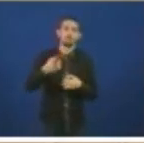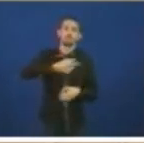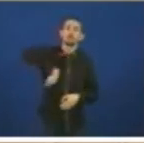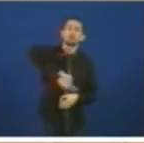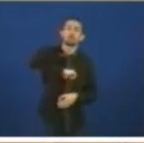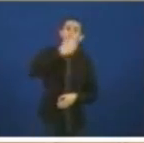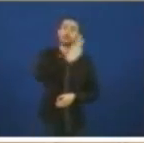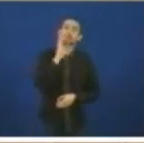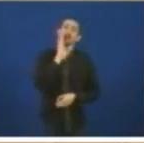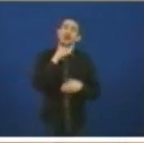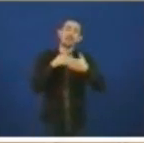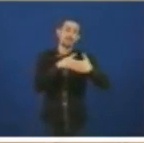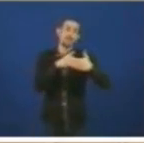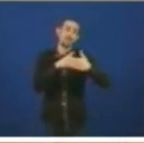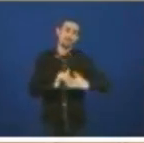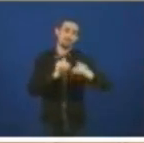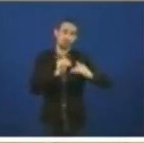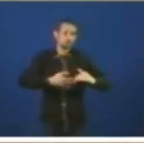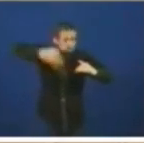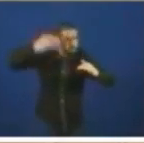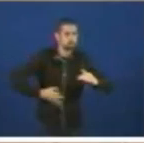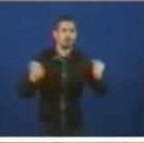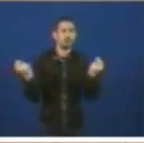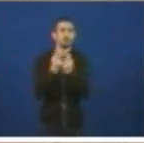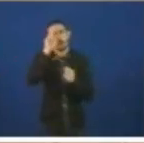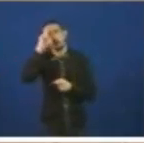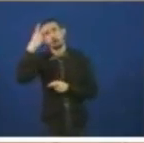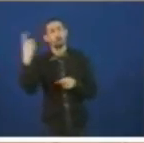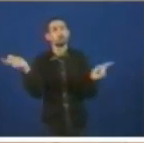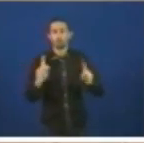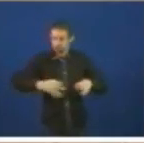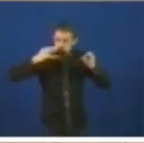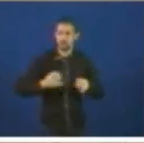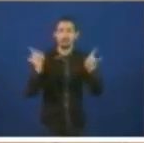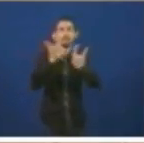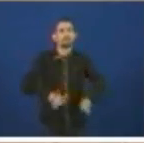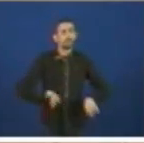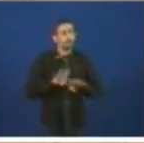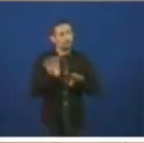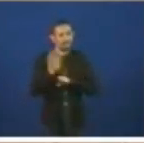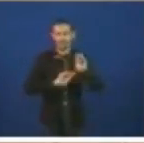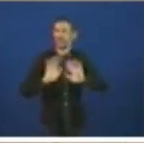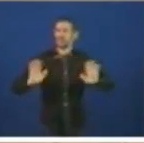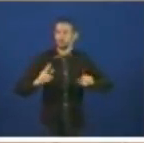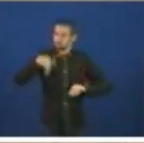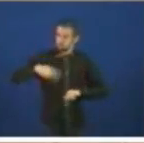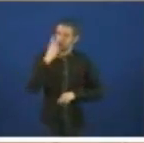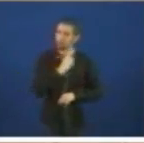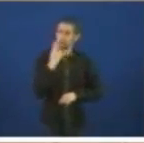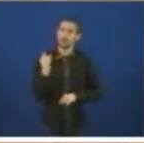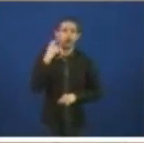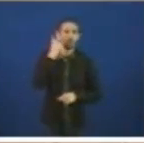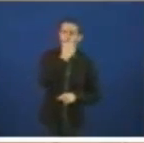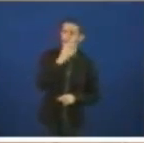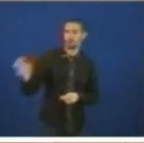dique flotante é firme e non vai a cambiar non é unha pose é un compromiso e hai unhos feitos fomos os